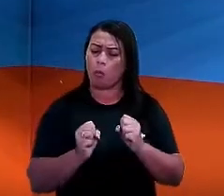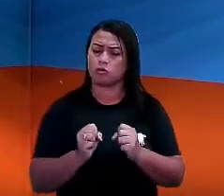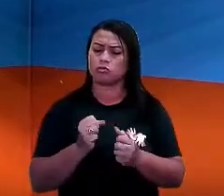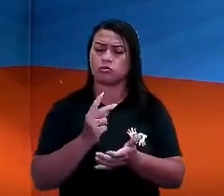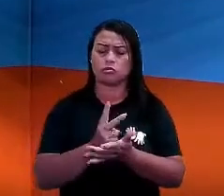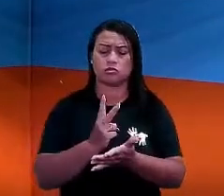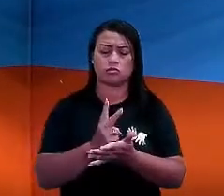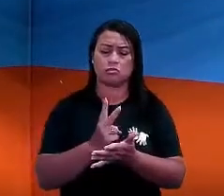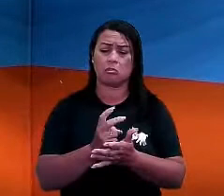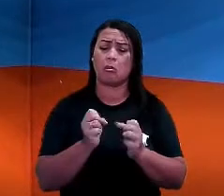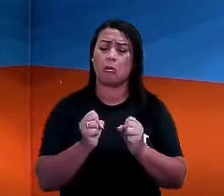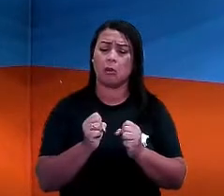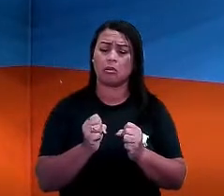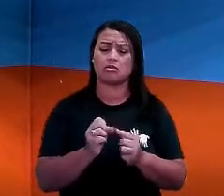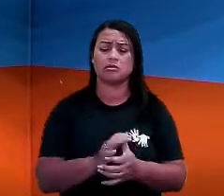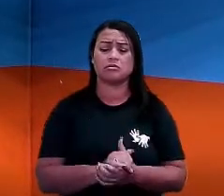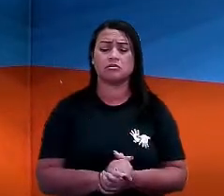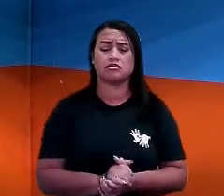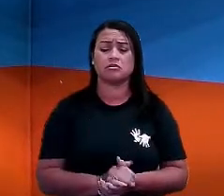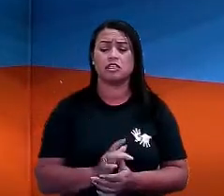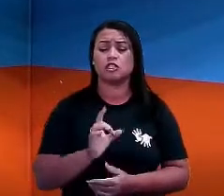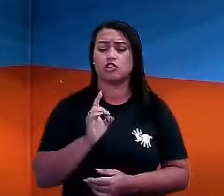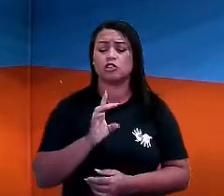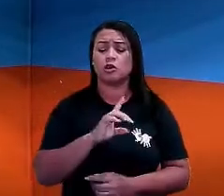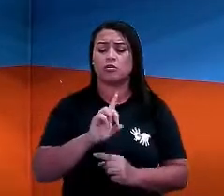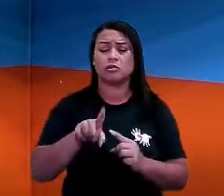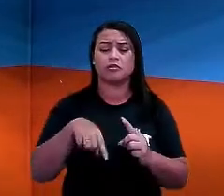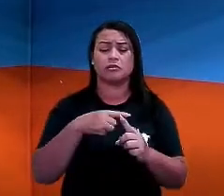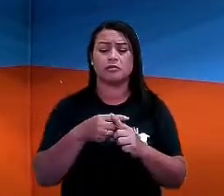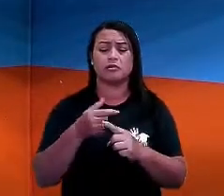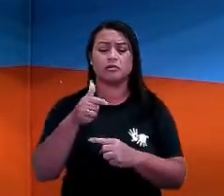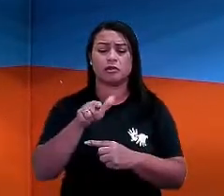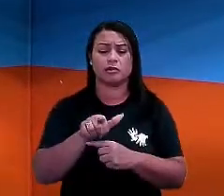continuar? Pode. É só eu multiplicar de novo.